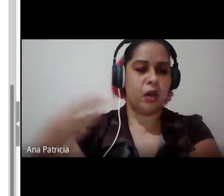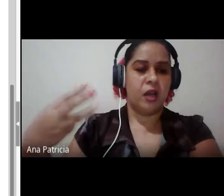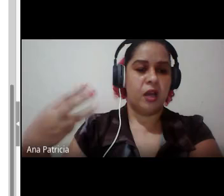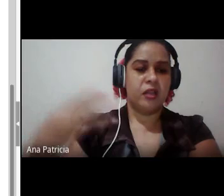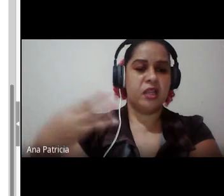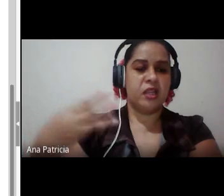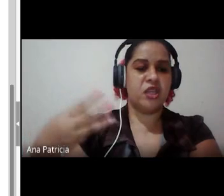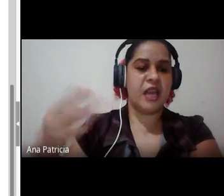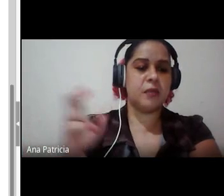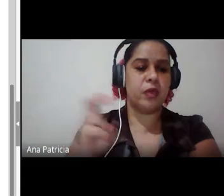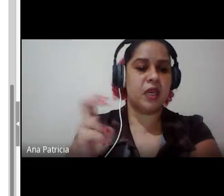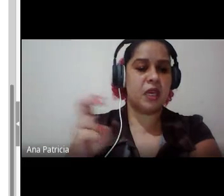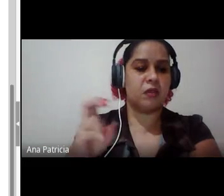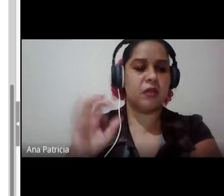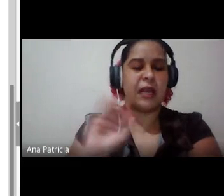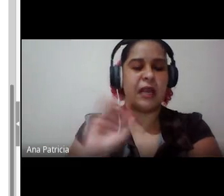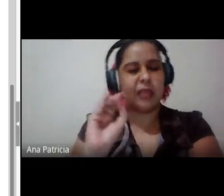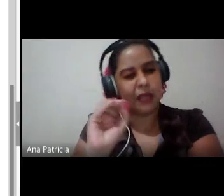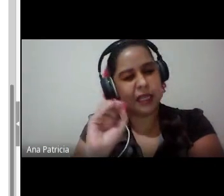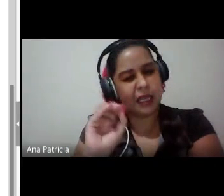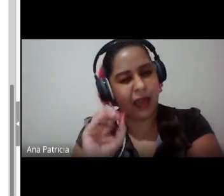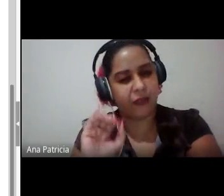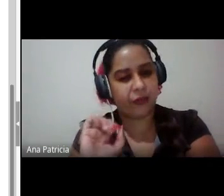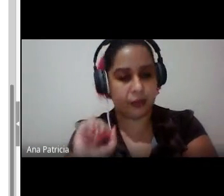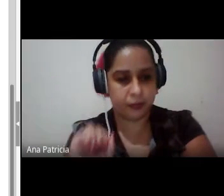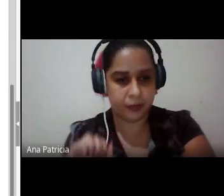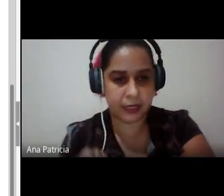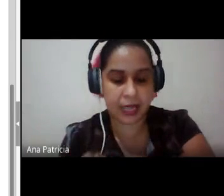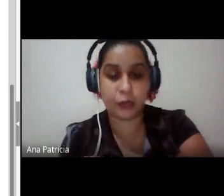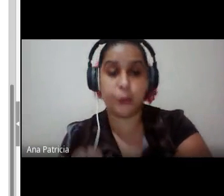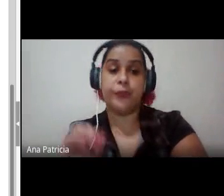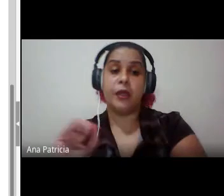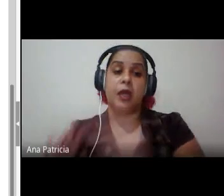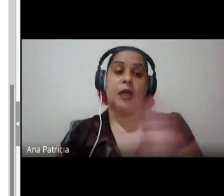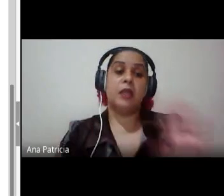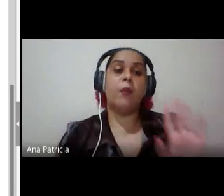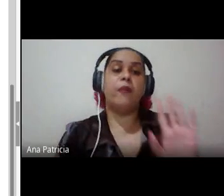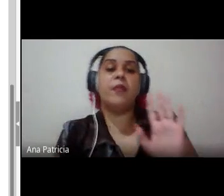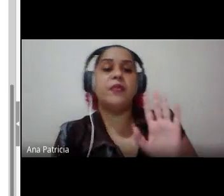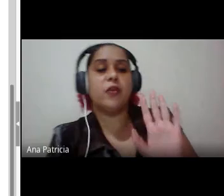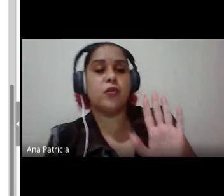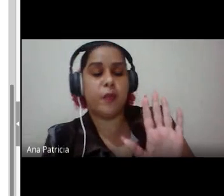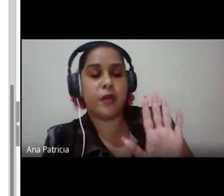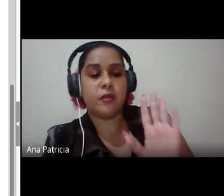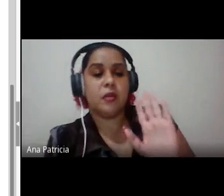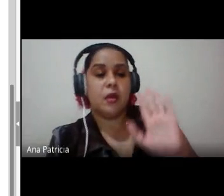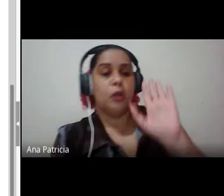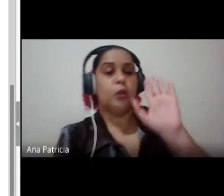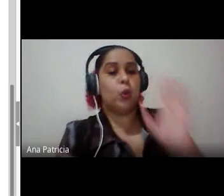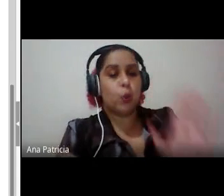22º, 35º, dá uma tremidazinha de leve, certo? Então, vamos ver os